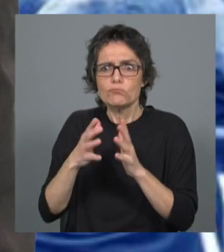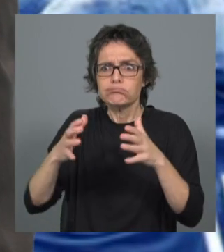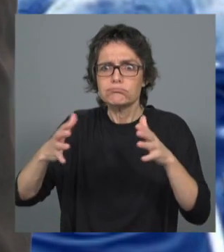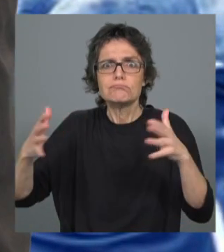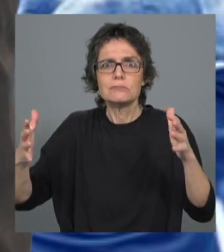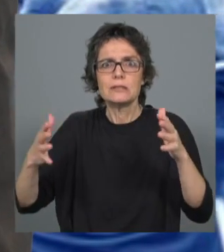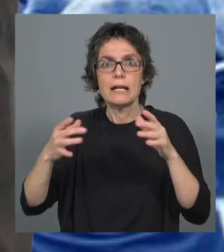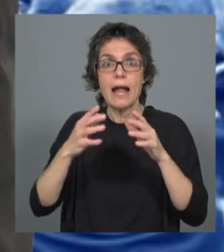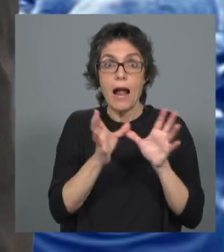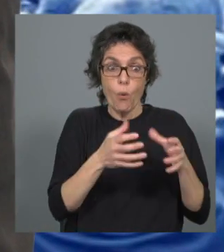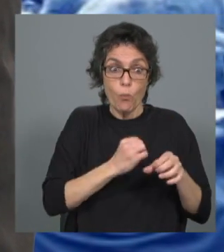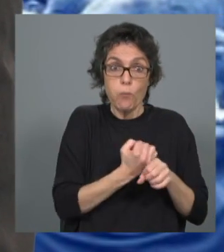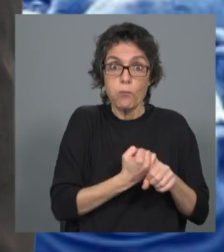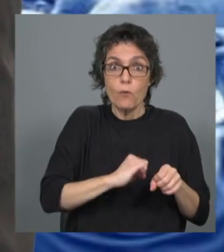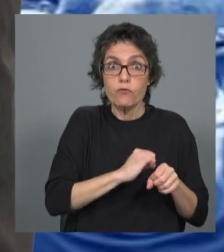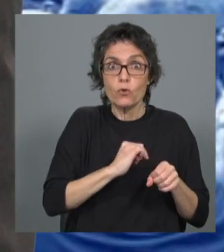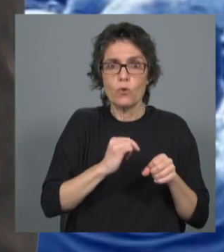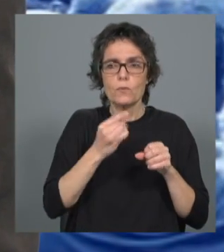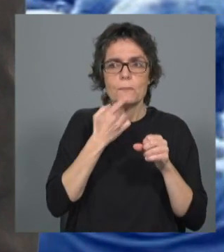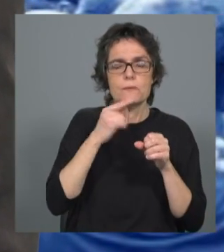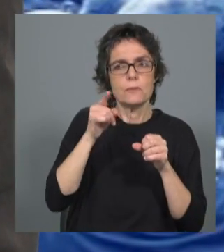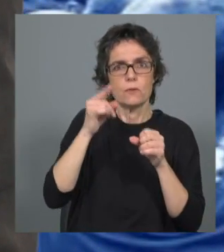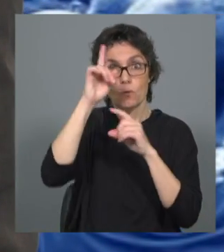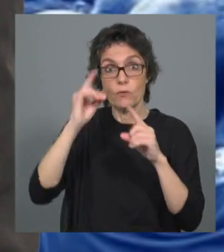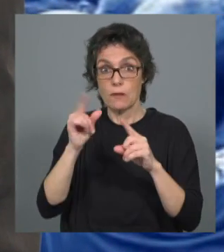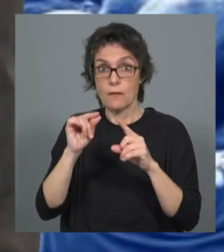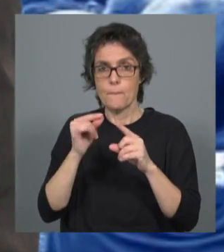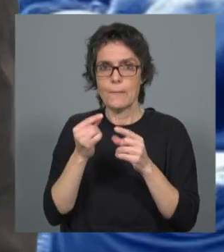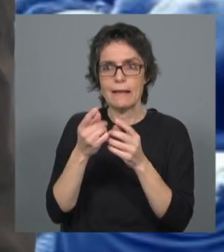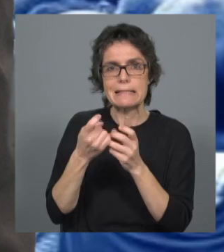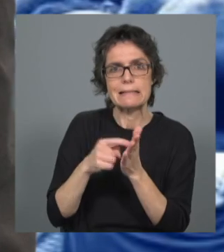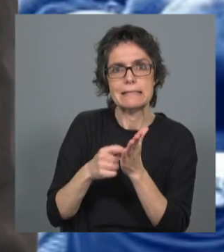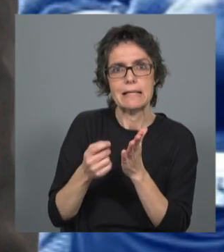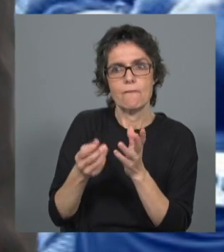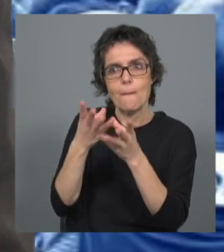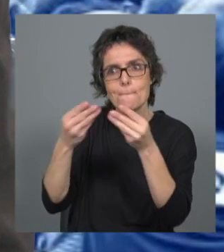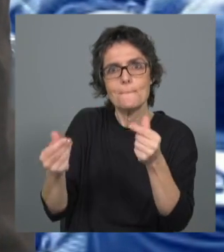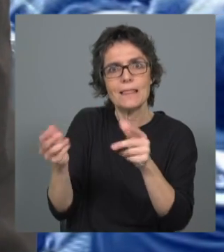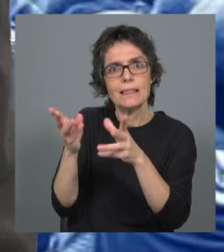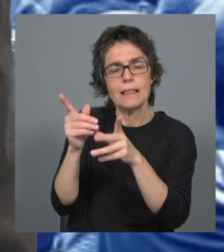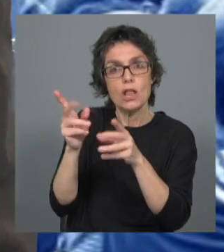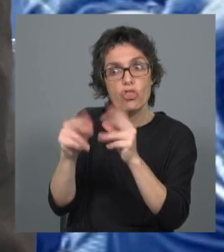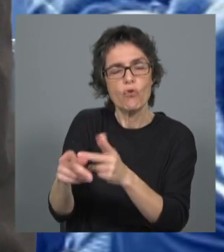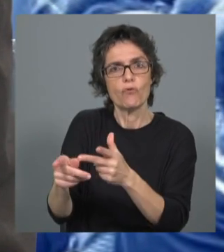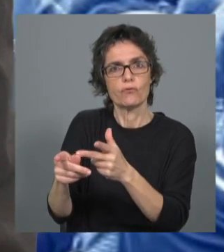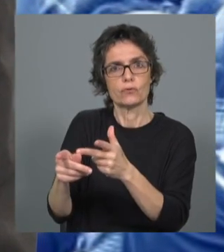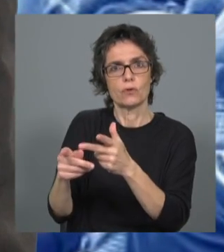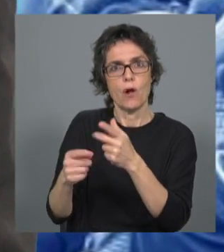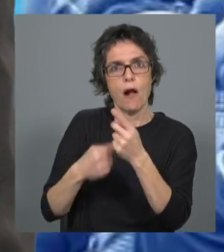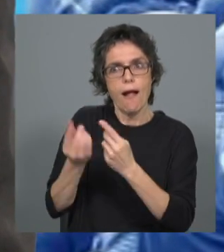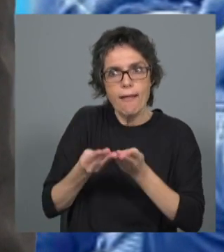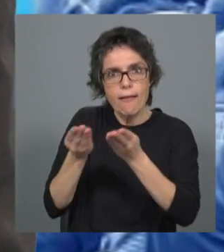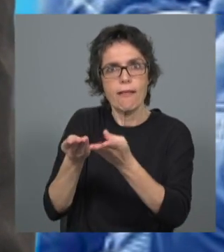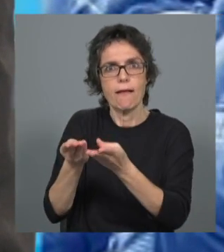professores alguns materiais. Não é para substituir, não era para substituir aos professores, mas era fornecer mais alguns materiais